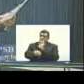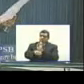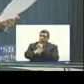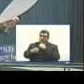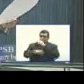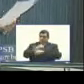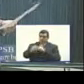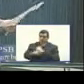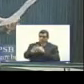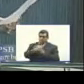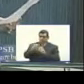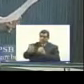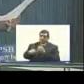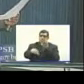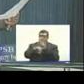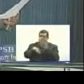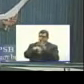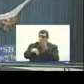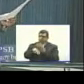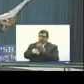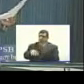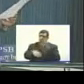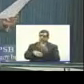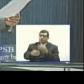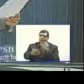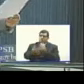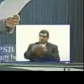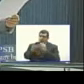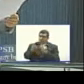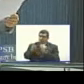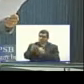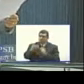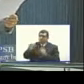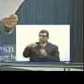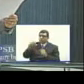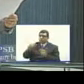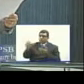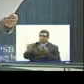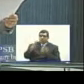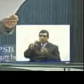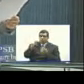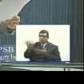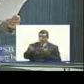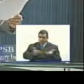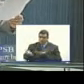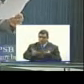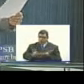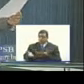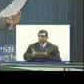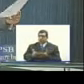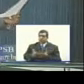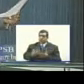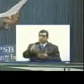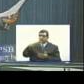2010 no Exercício 2010 foram contratados 1559 servidores efetivos